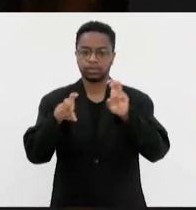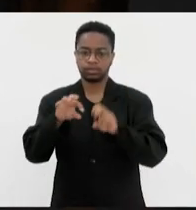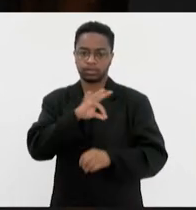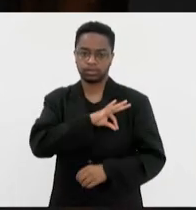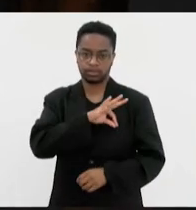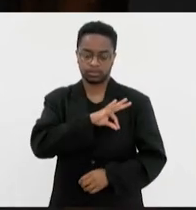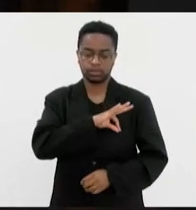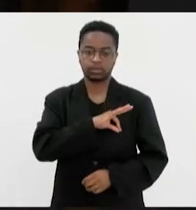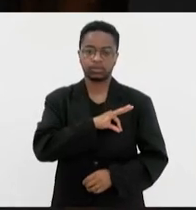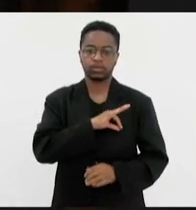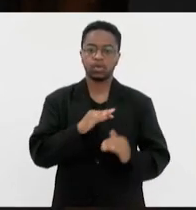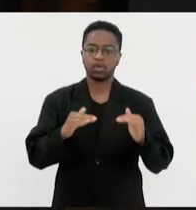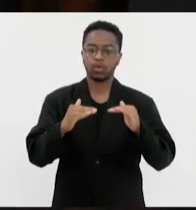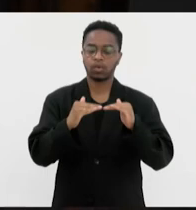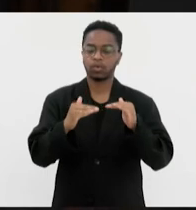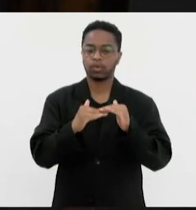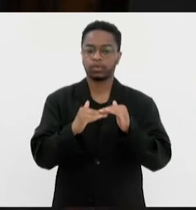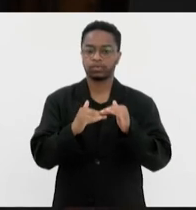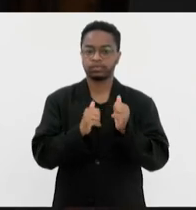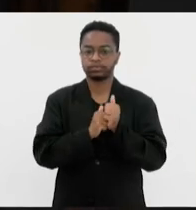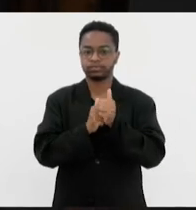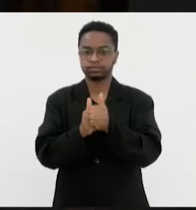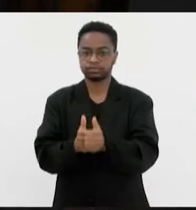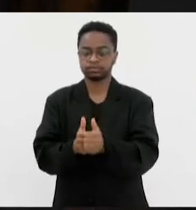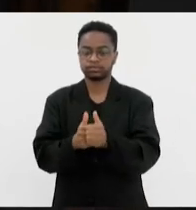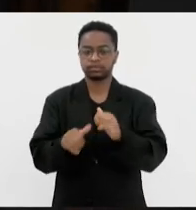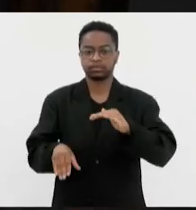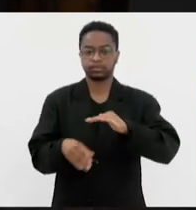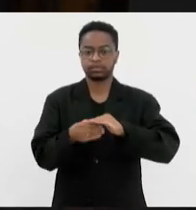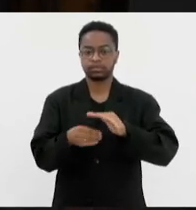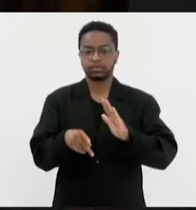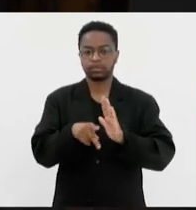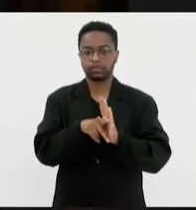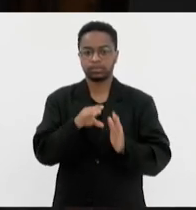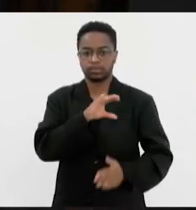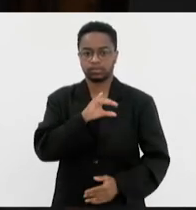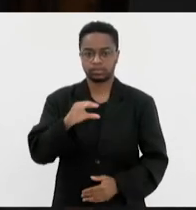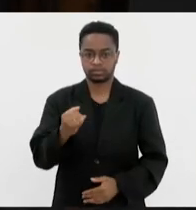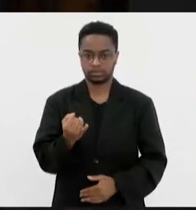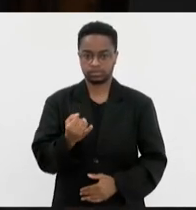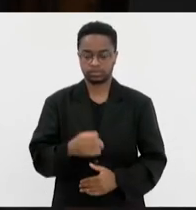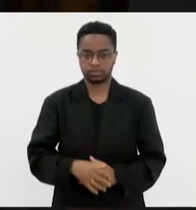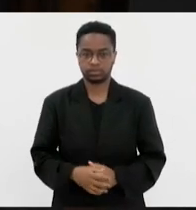polícia favorável com a emenda da Comissão de Constituição e Justiça.